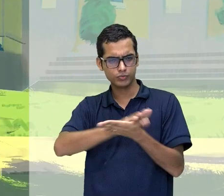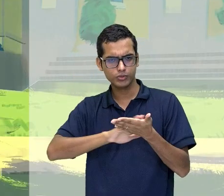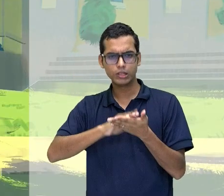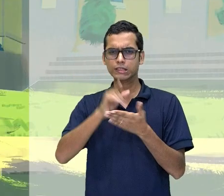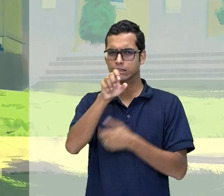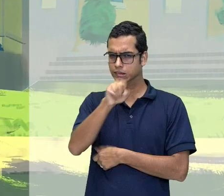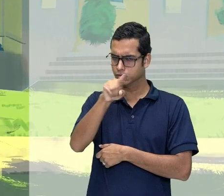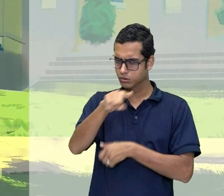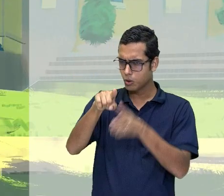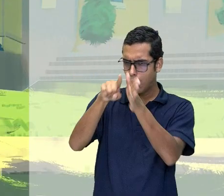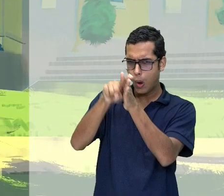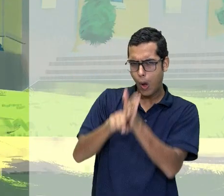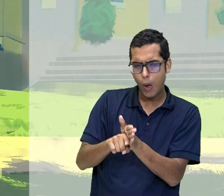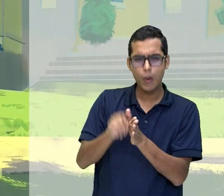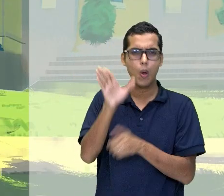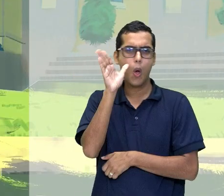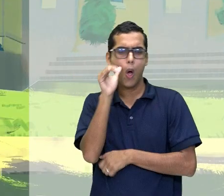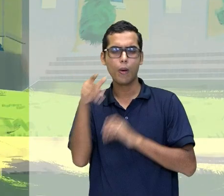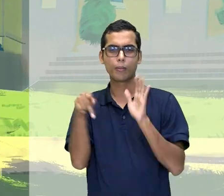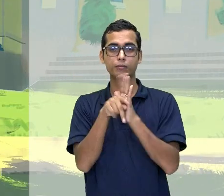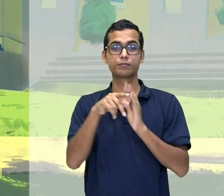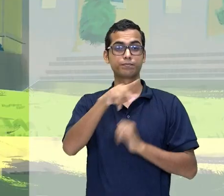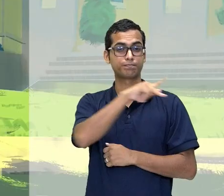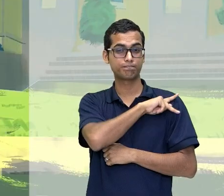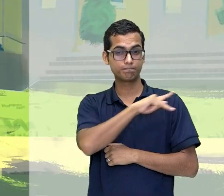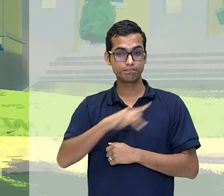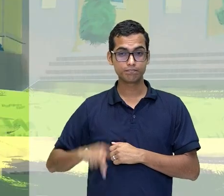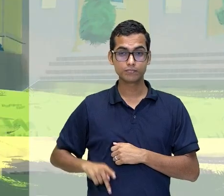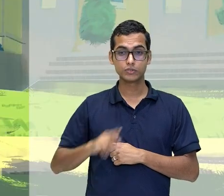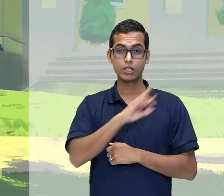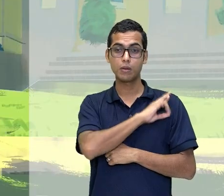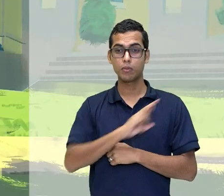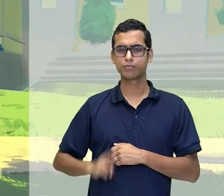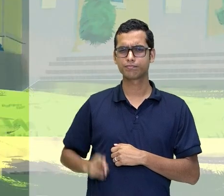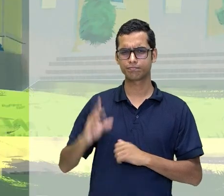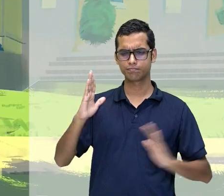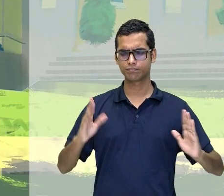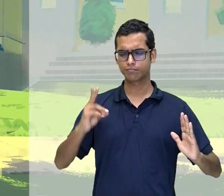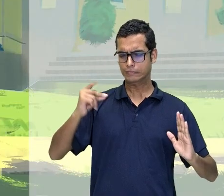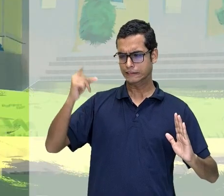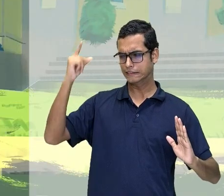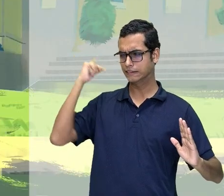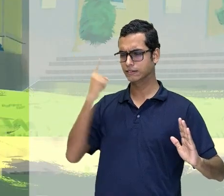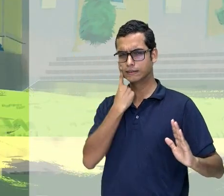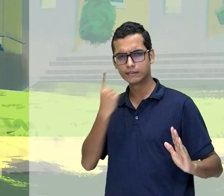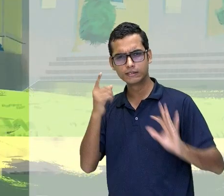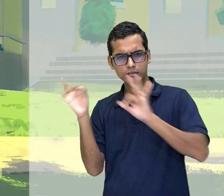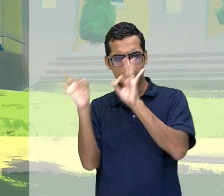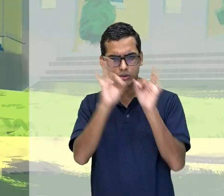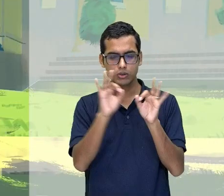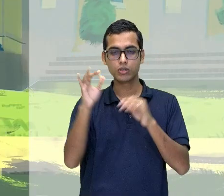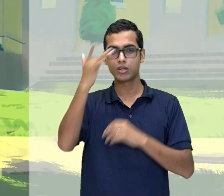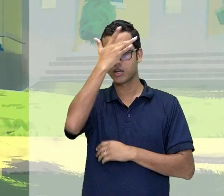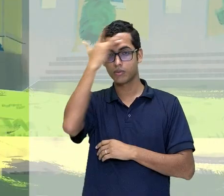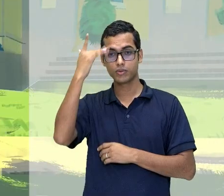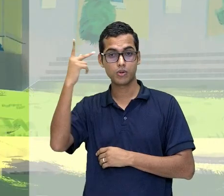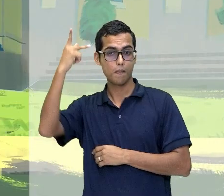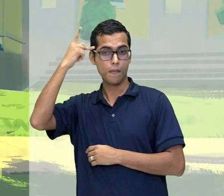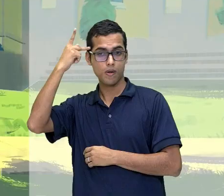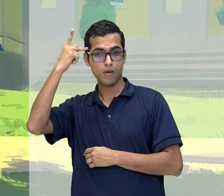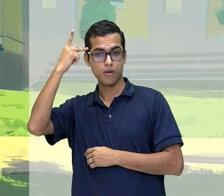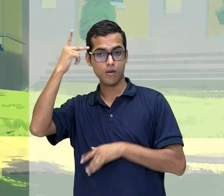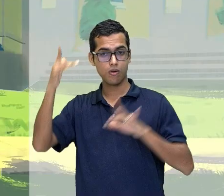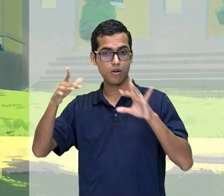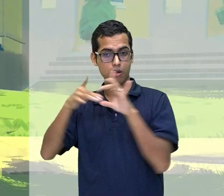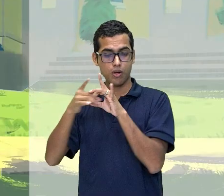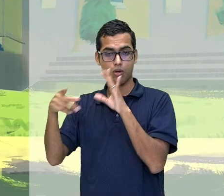pesquisar os presidentes da República nesse período, vocês vão então verificar que ele era ou paulista, ligado